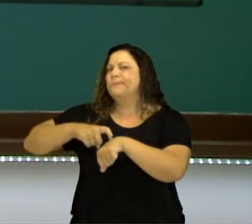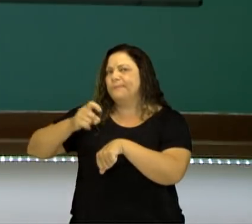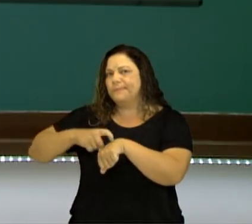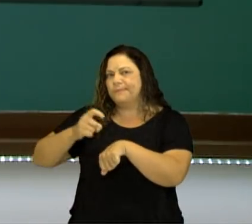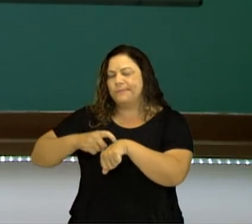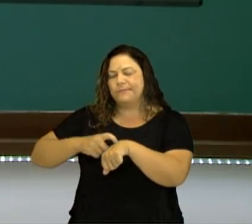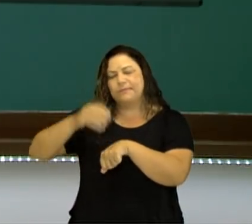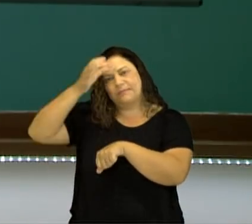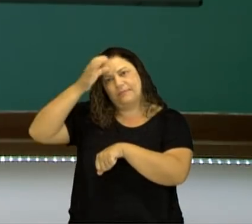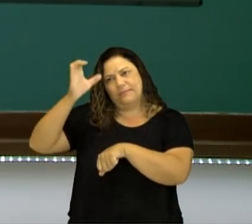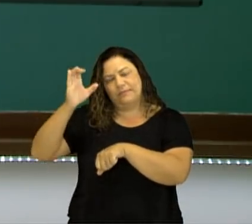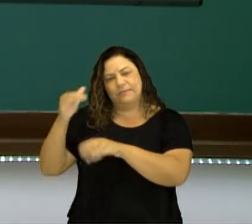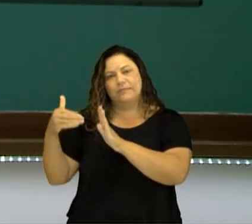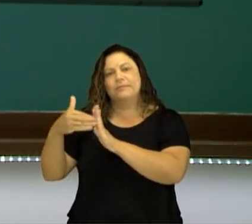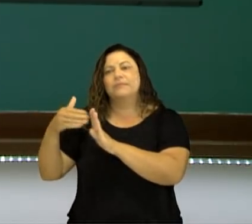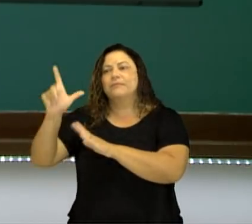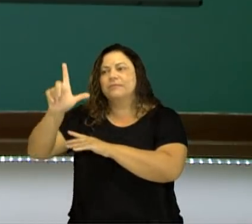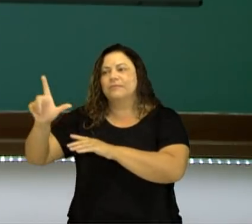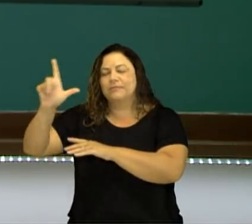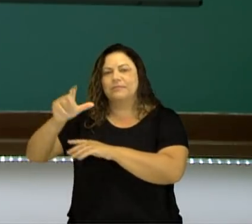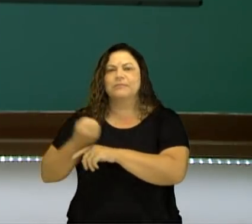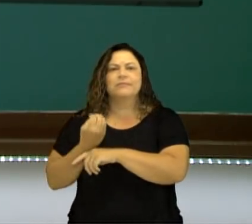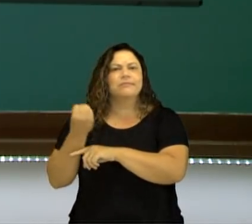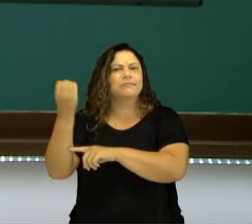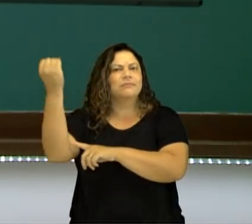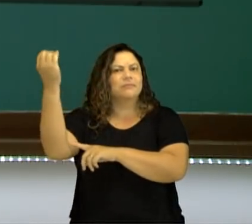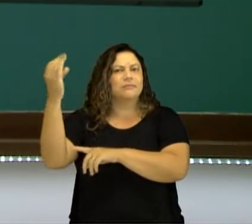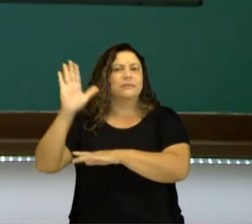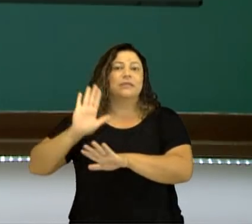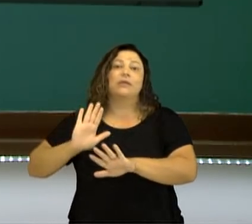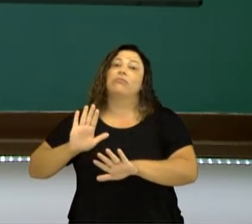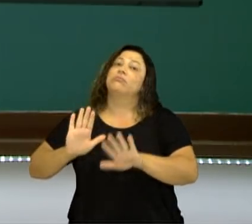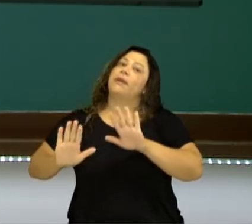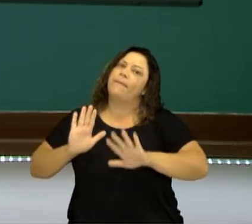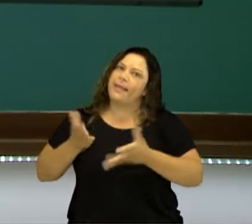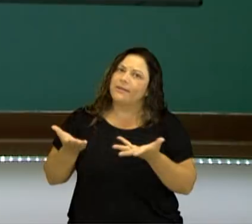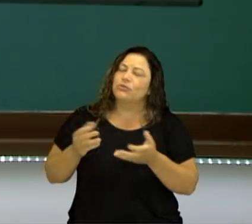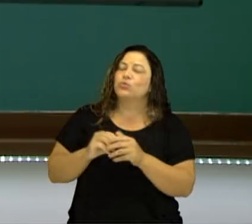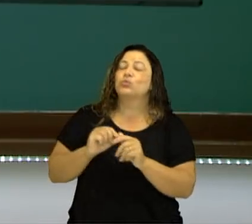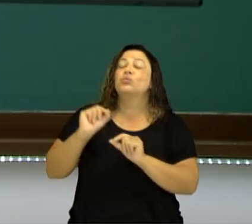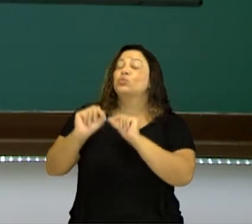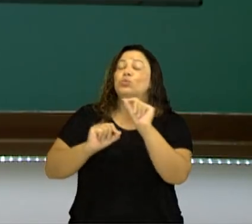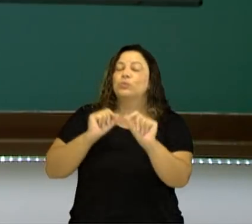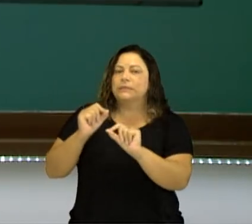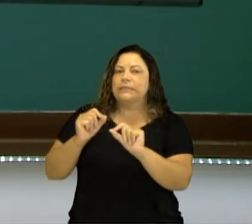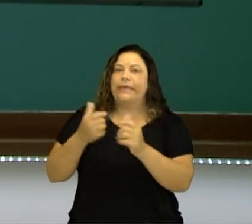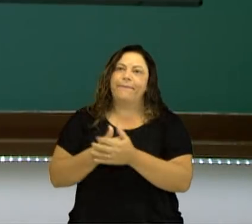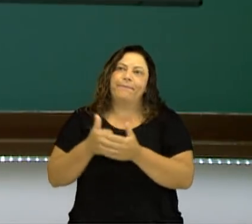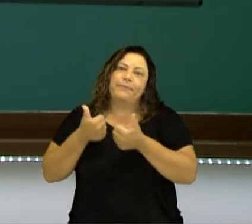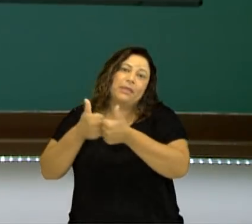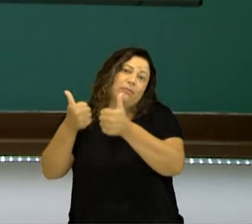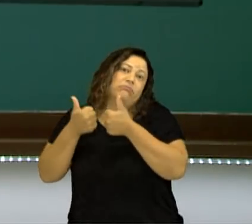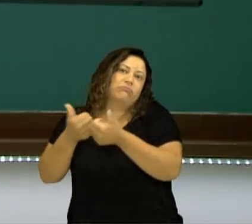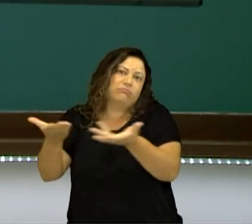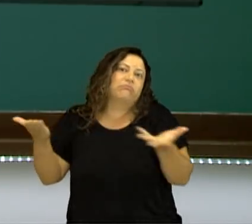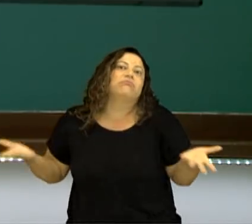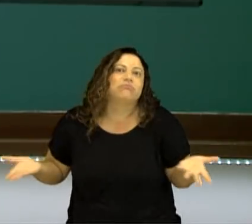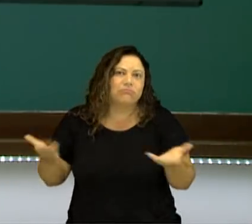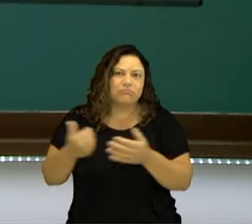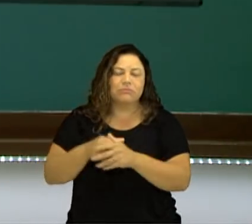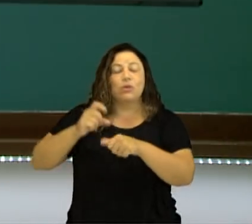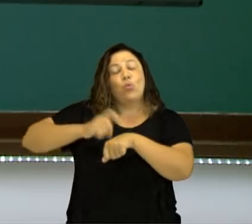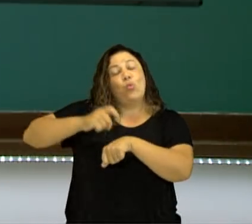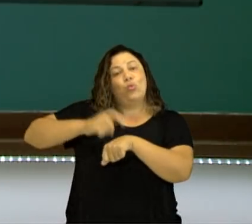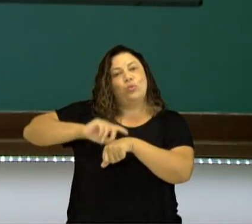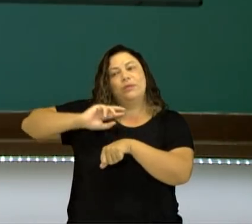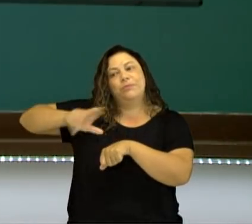Curitiba até Londrina? Por que que depende? Depende da maneira como você vai. Cada meio de transporte vai levar um tempo